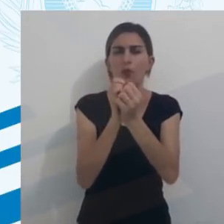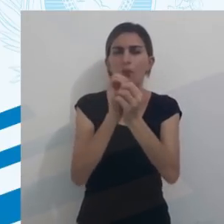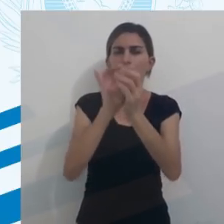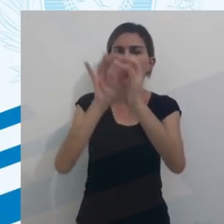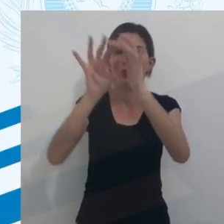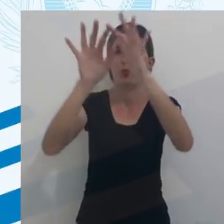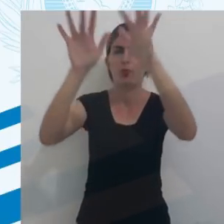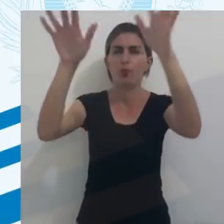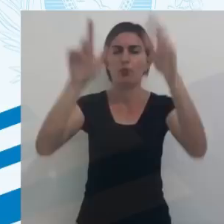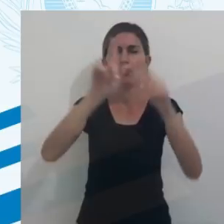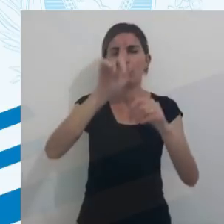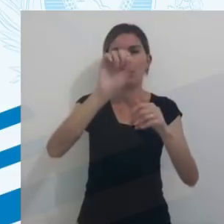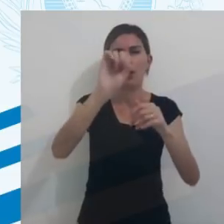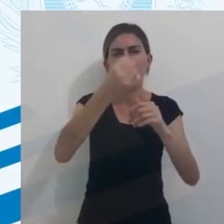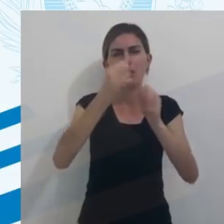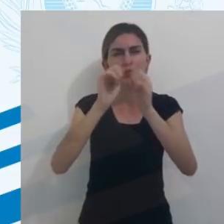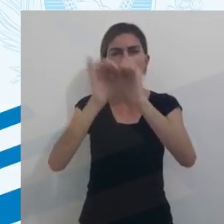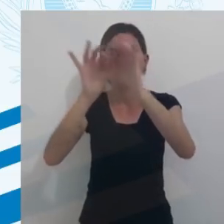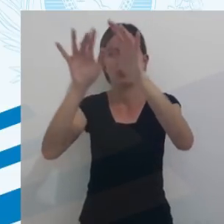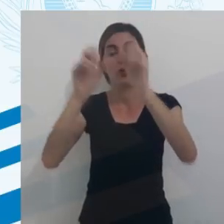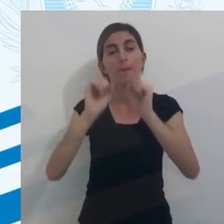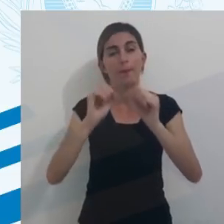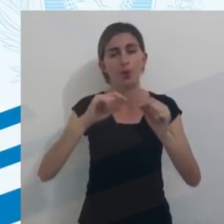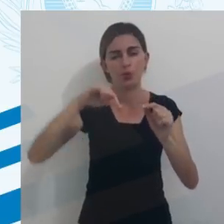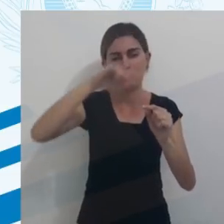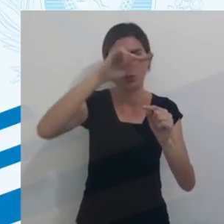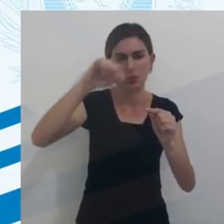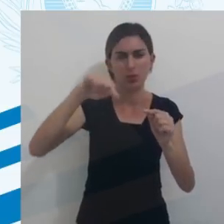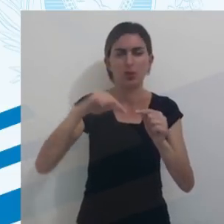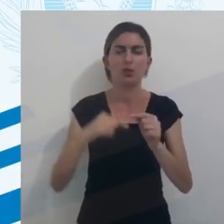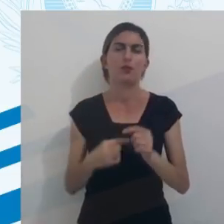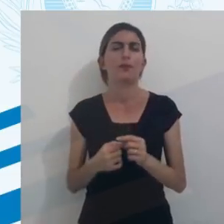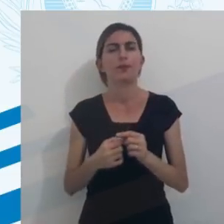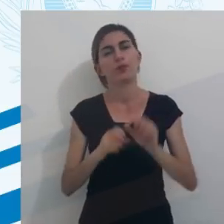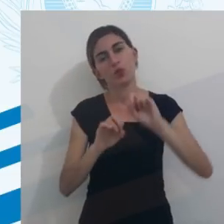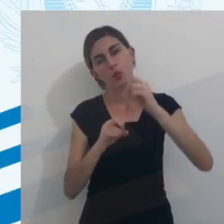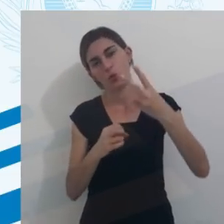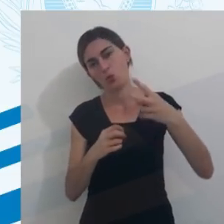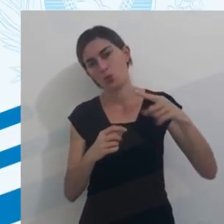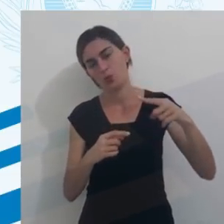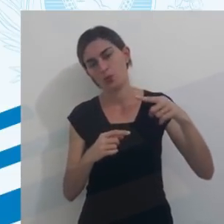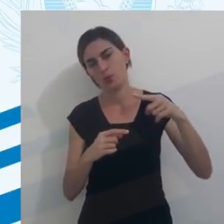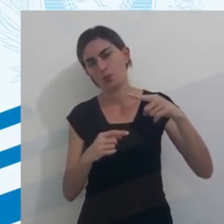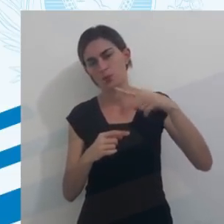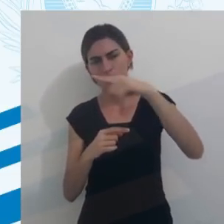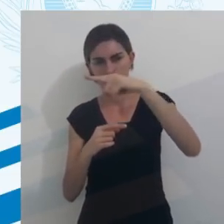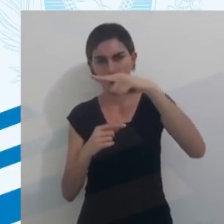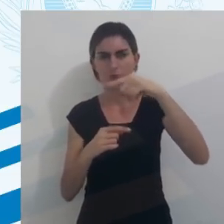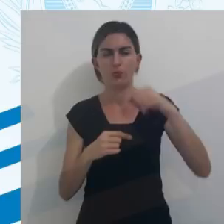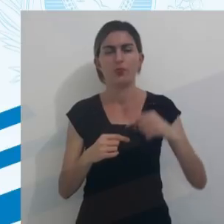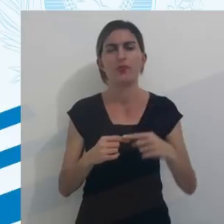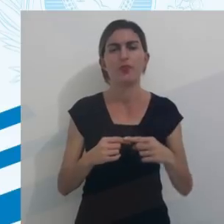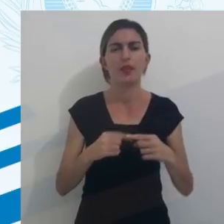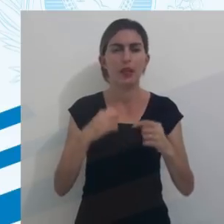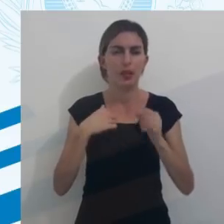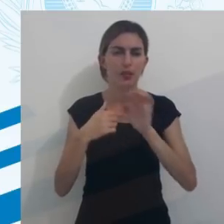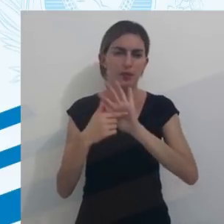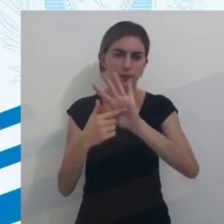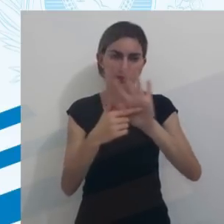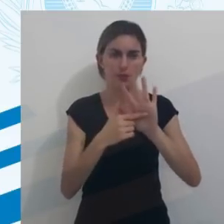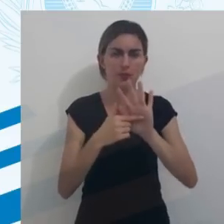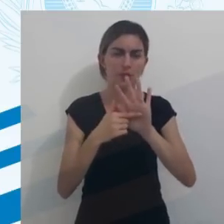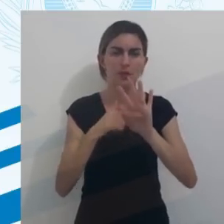pode indicar com uma seta que é colocada na direita ou acima da substância. E aí a gente vai